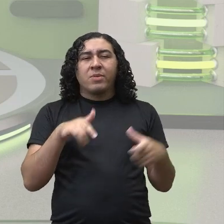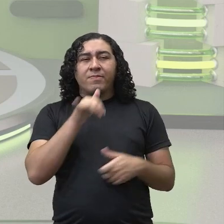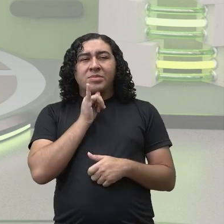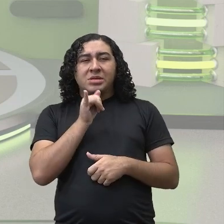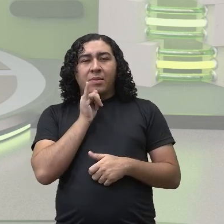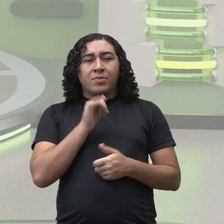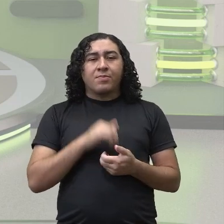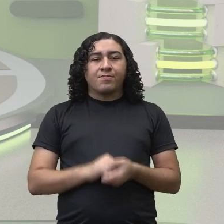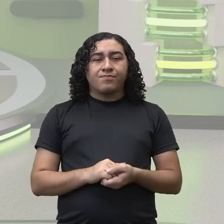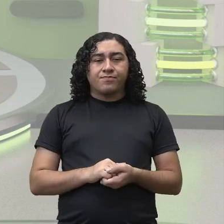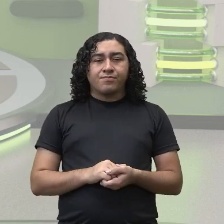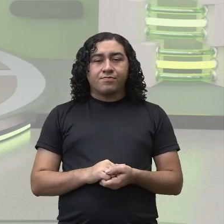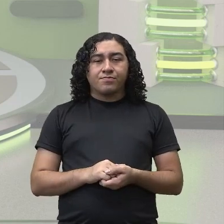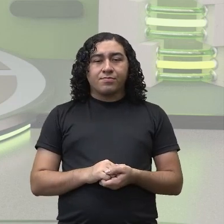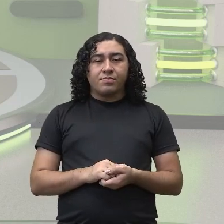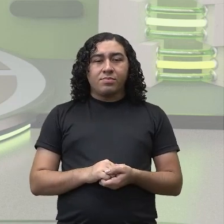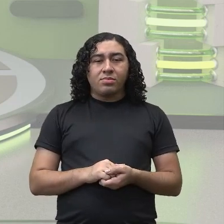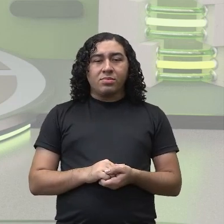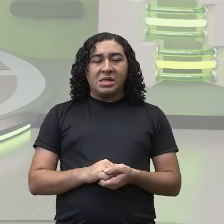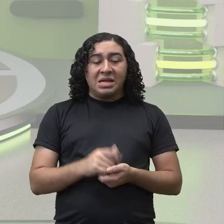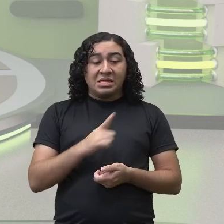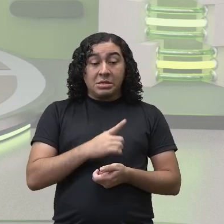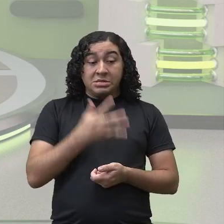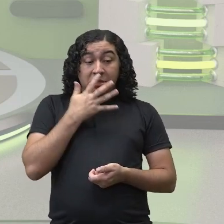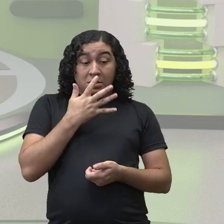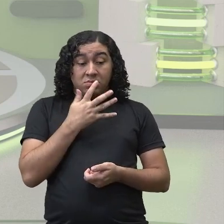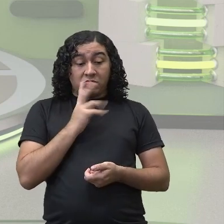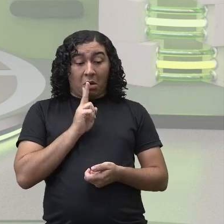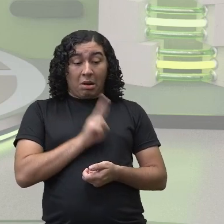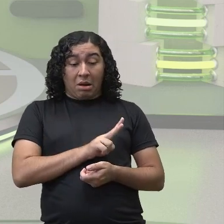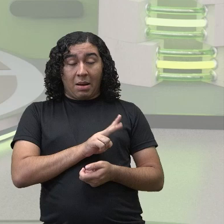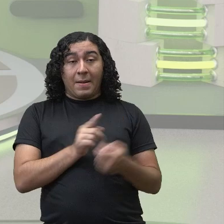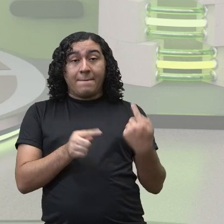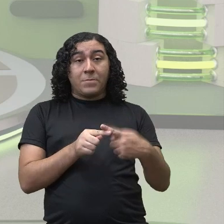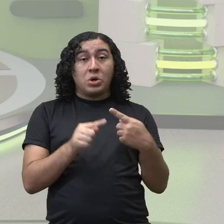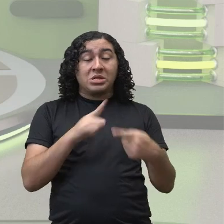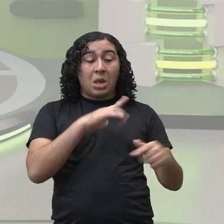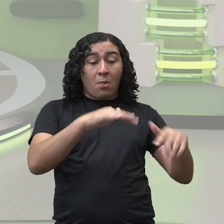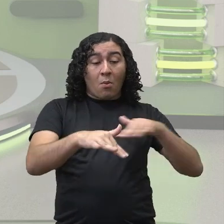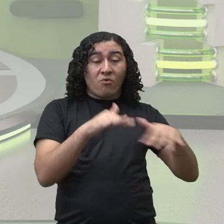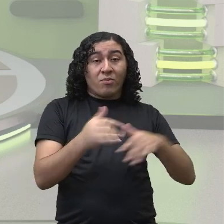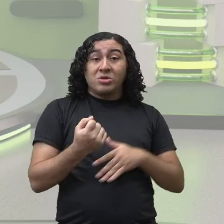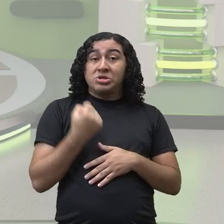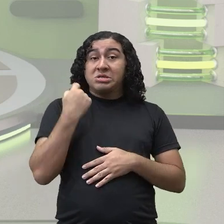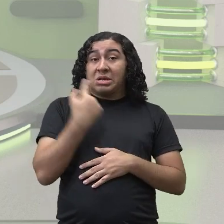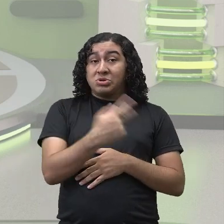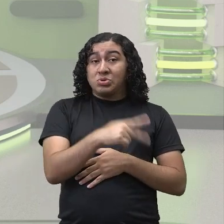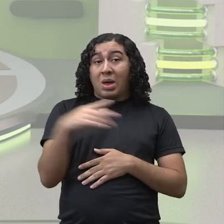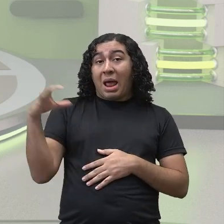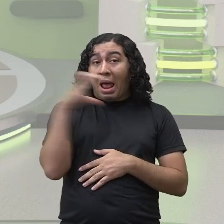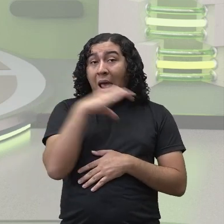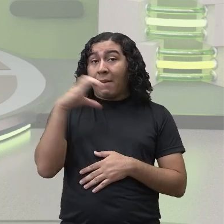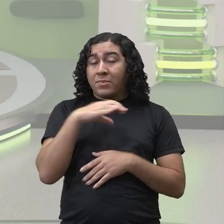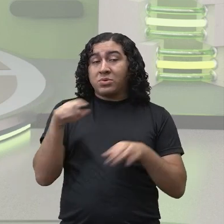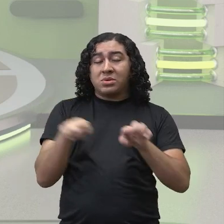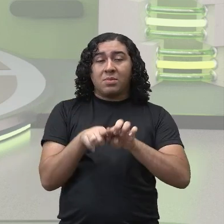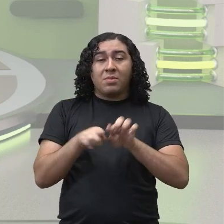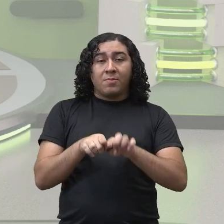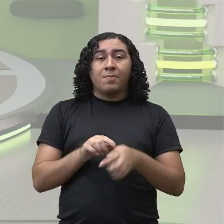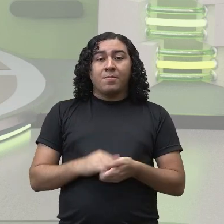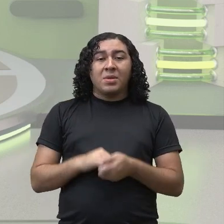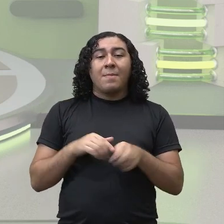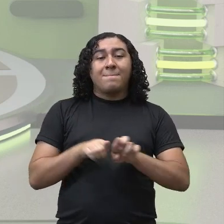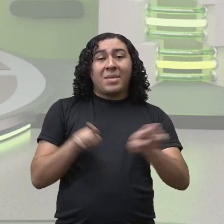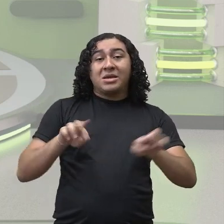assim, um espanto no primeiro momento, eles têm um movimento assim bem estranho e bem rápido, mas não